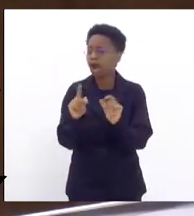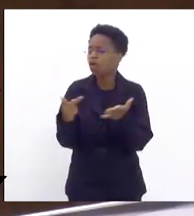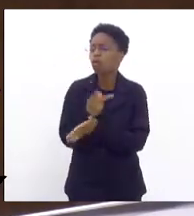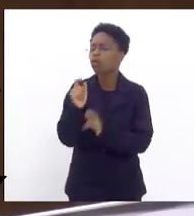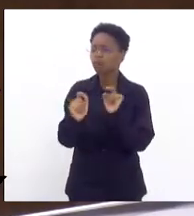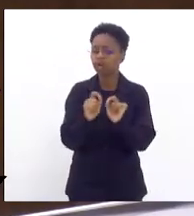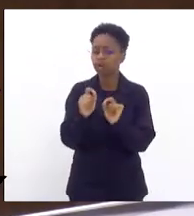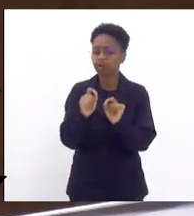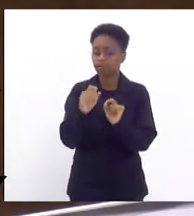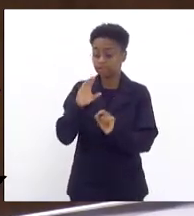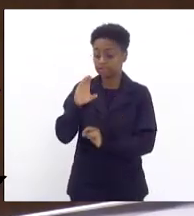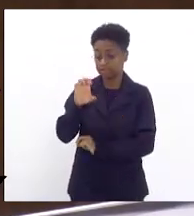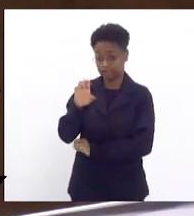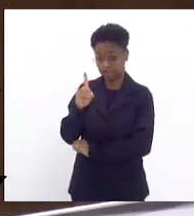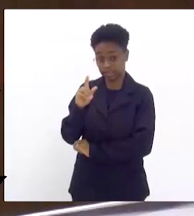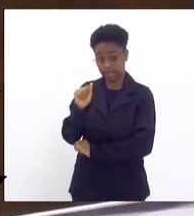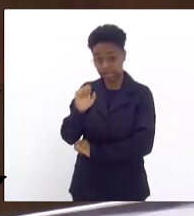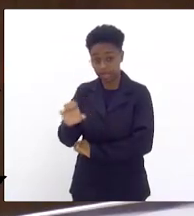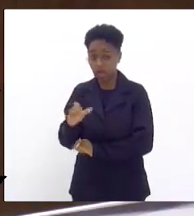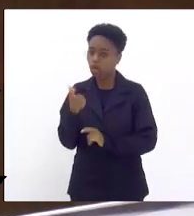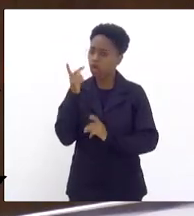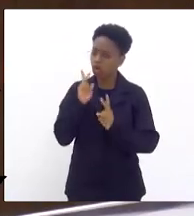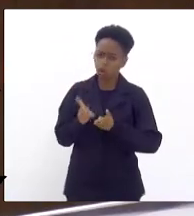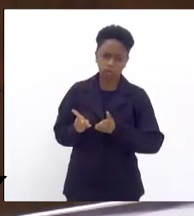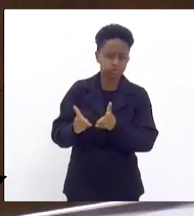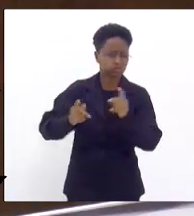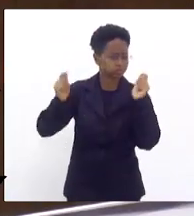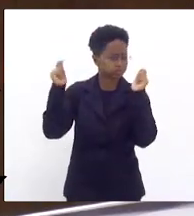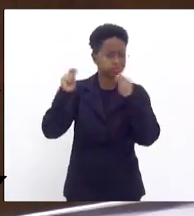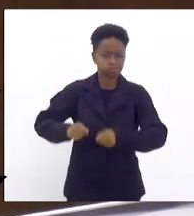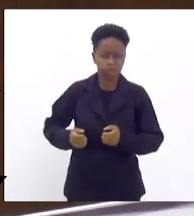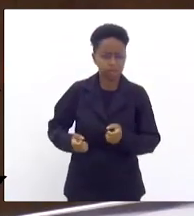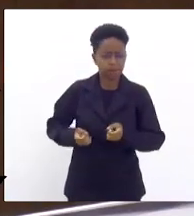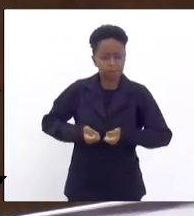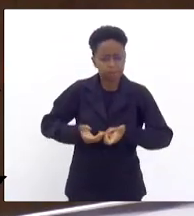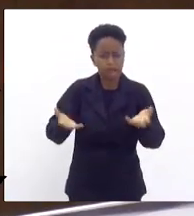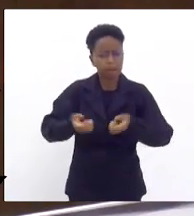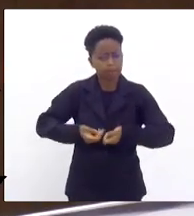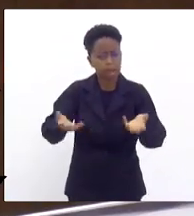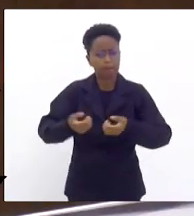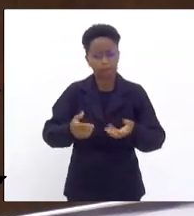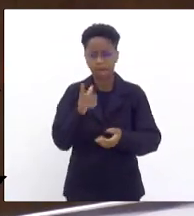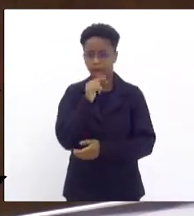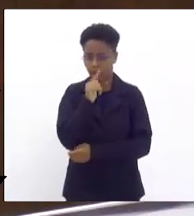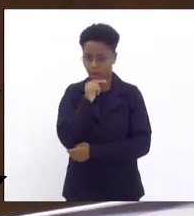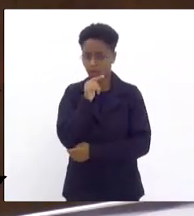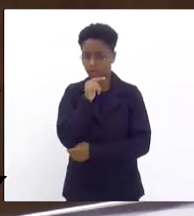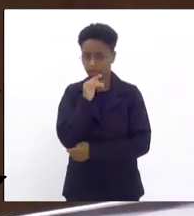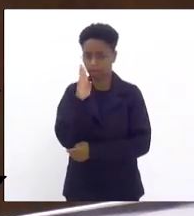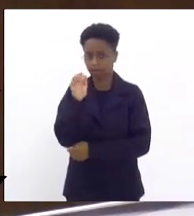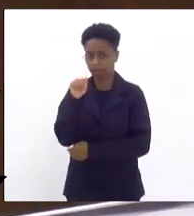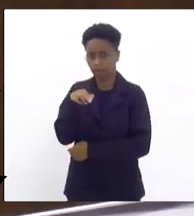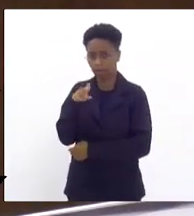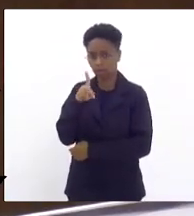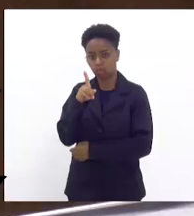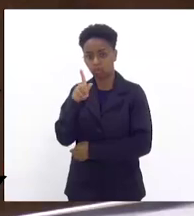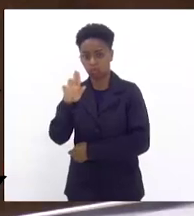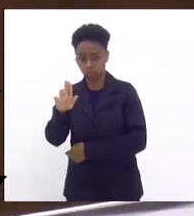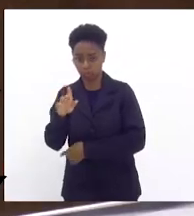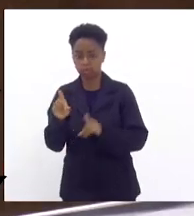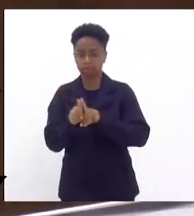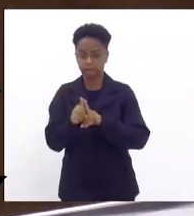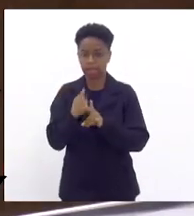acontecendo? A SEDAI continua, doutor Tiago, em plena capacidade de produção de água no sistema Guandu e no sistema Laranjal.